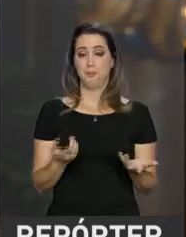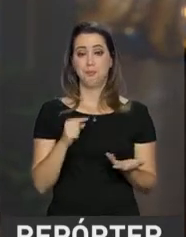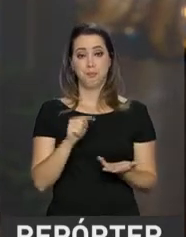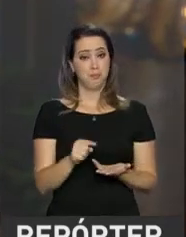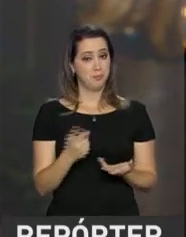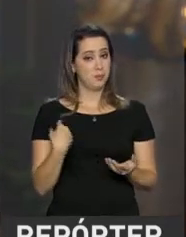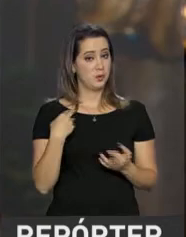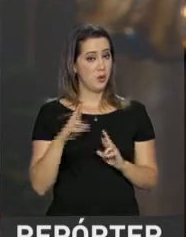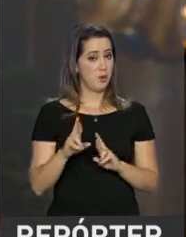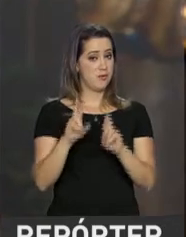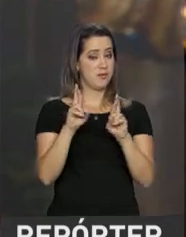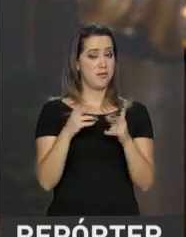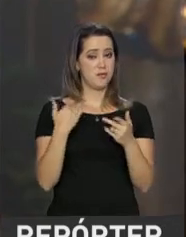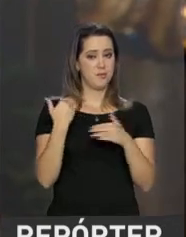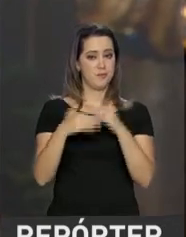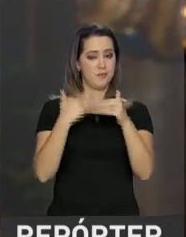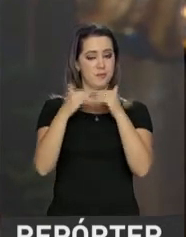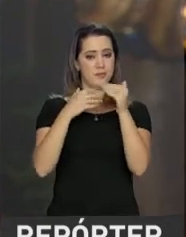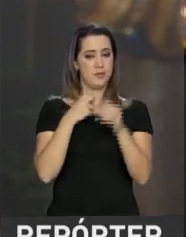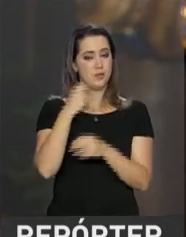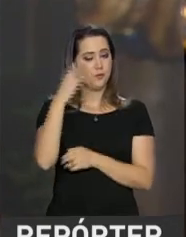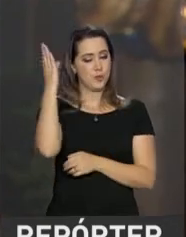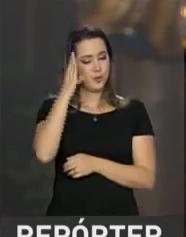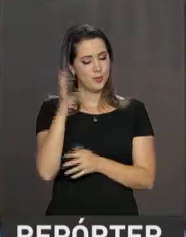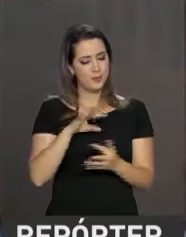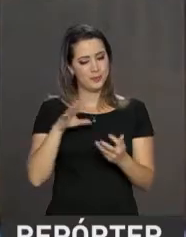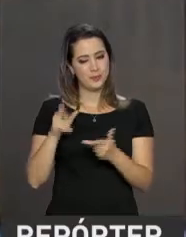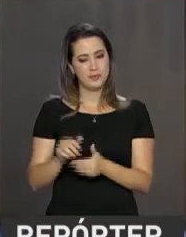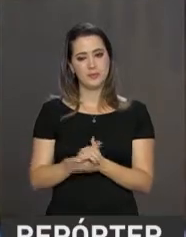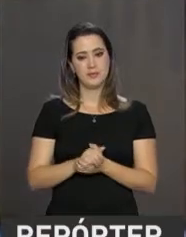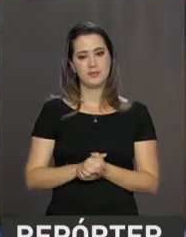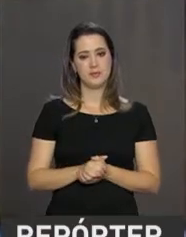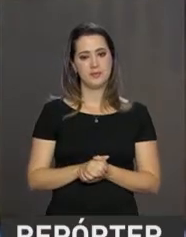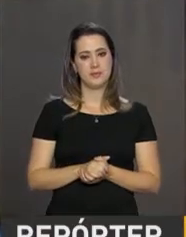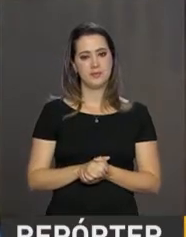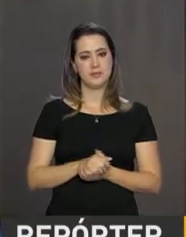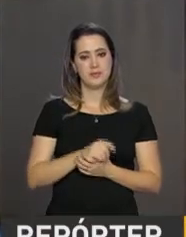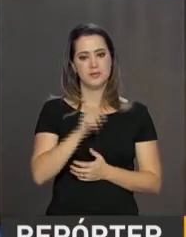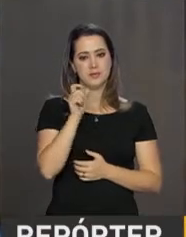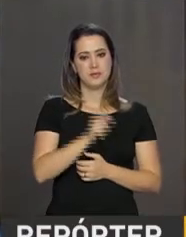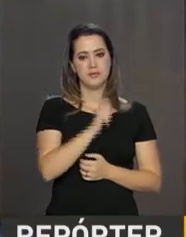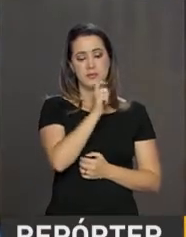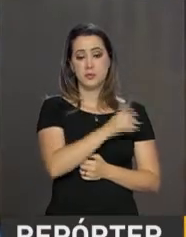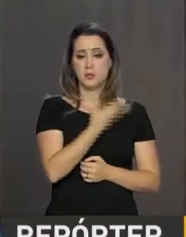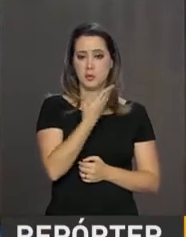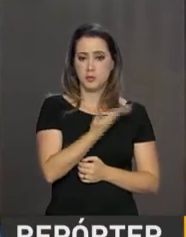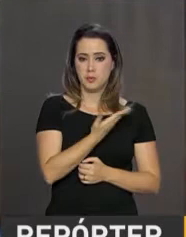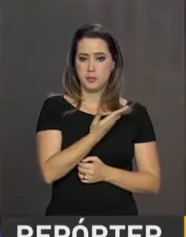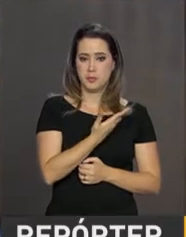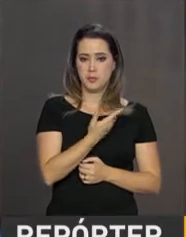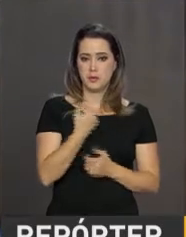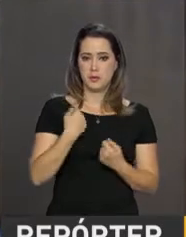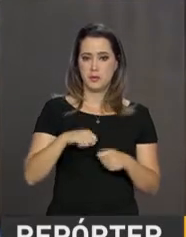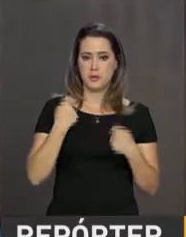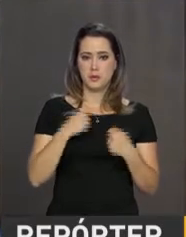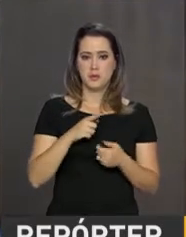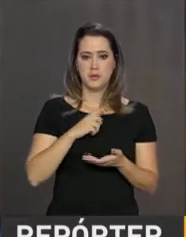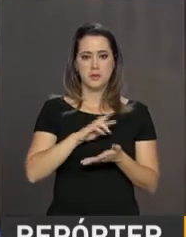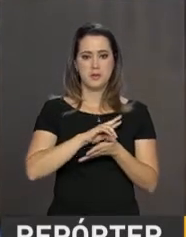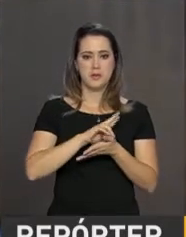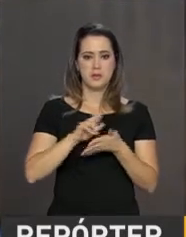e esperamos com isso elevar a voz do Brasil no mundo. Eu acho que o diplomata precisa ter uma